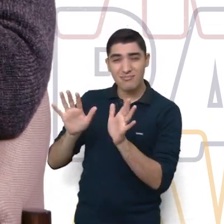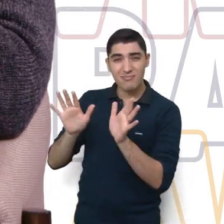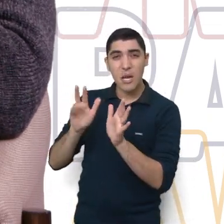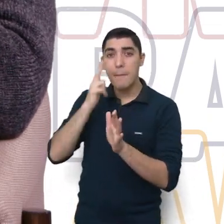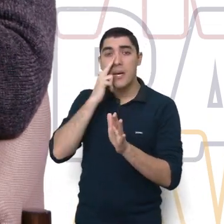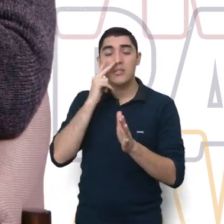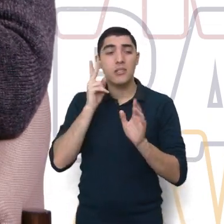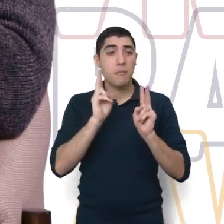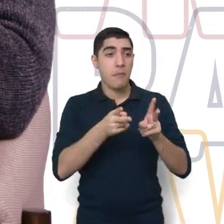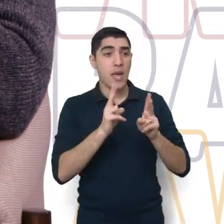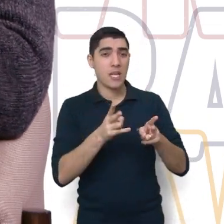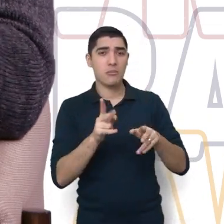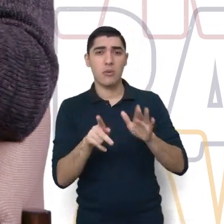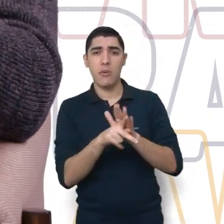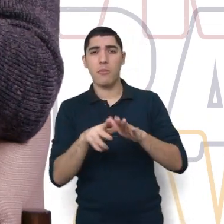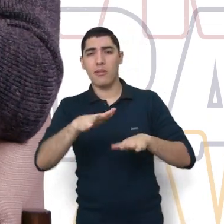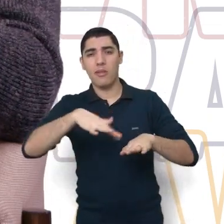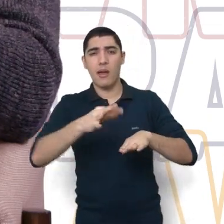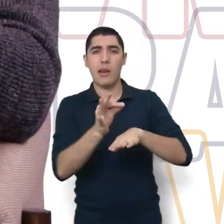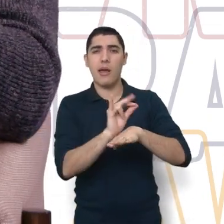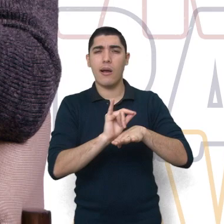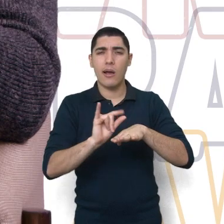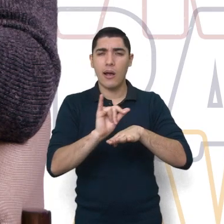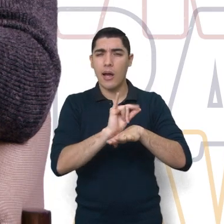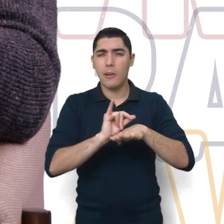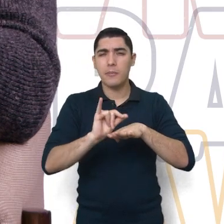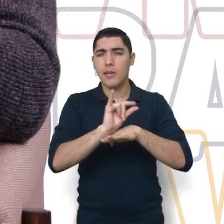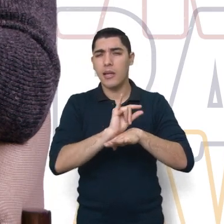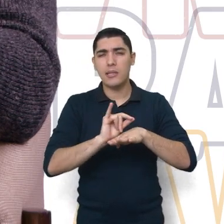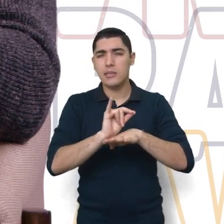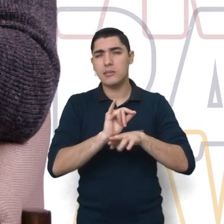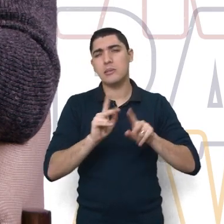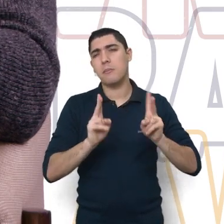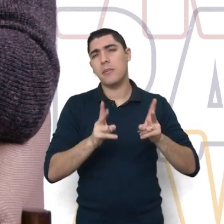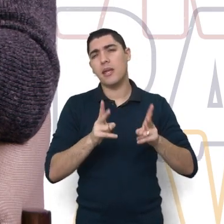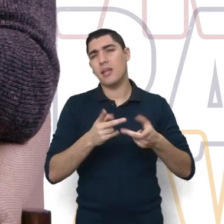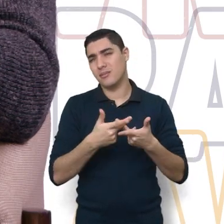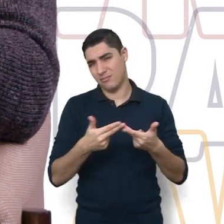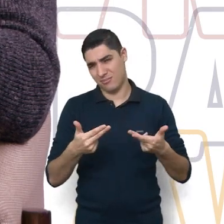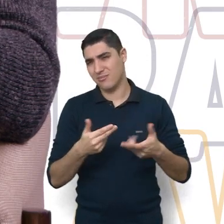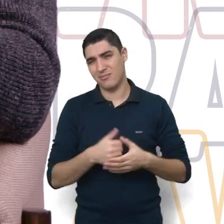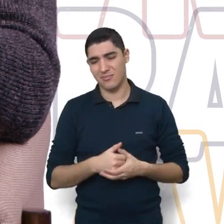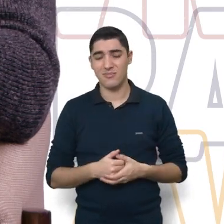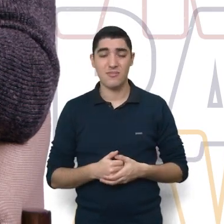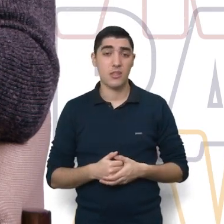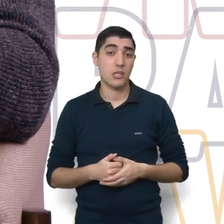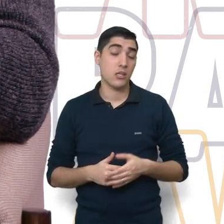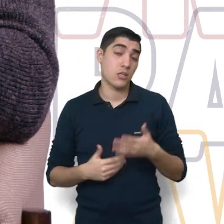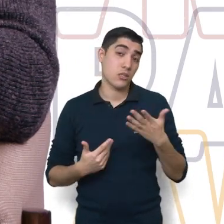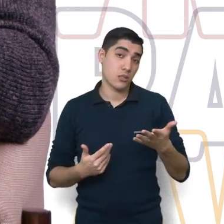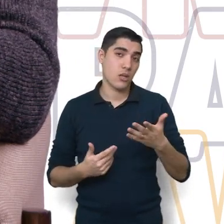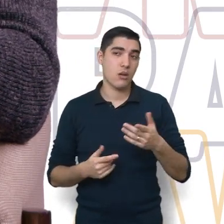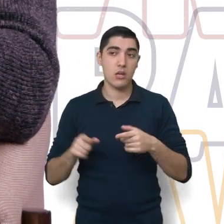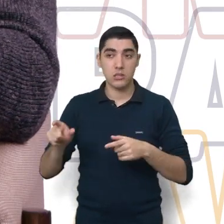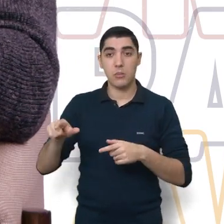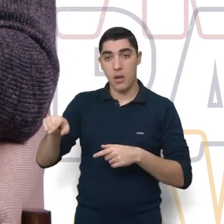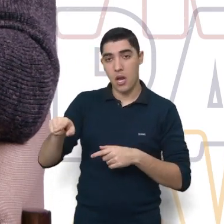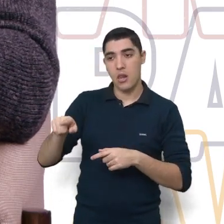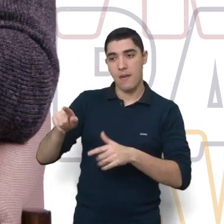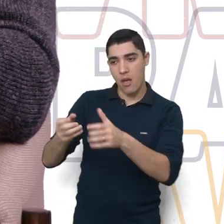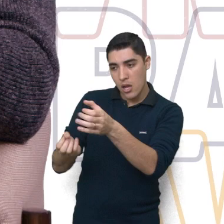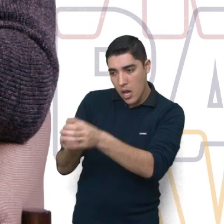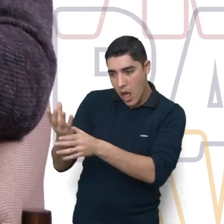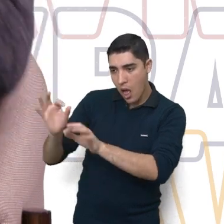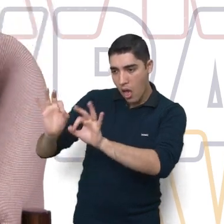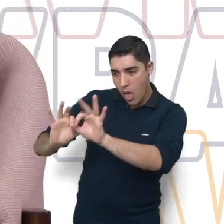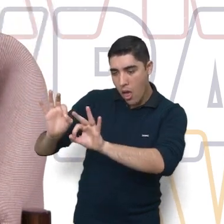né no sentido de que é eu preciso né produzir consumir e isso vai ser